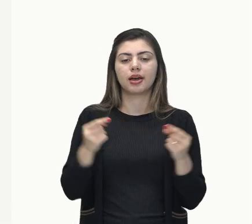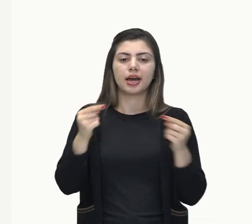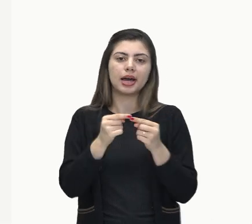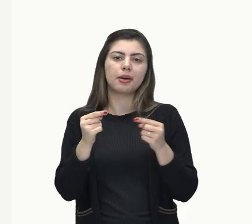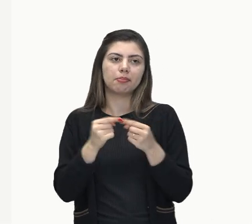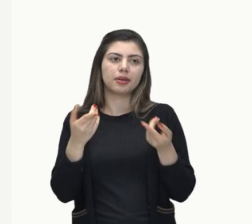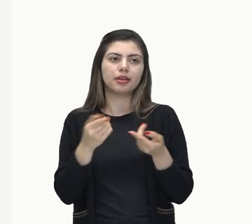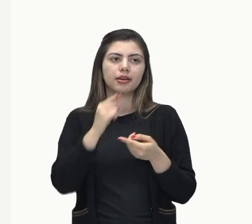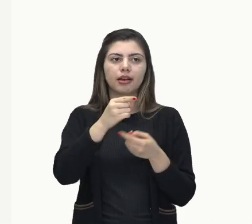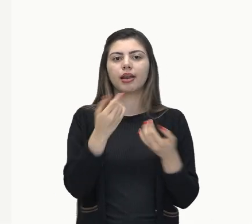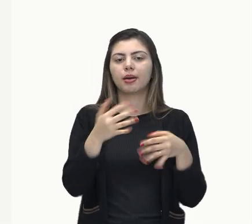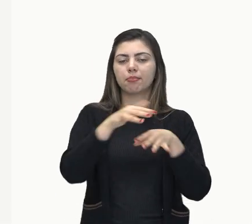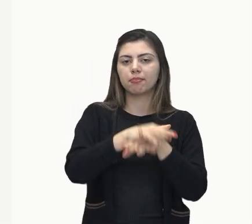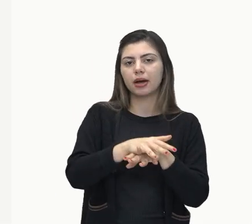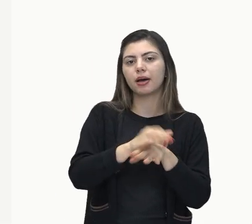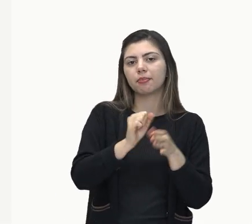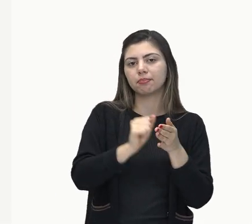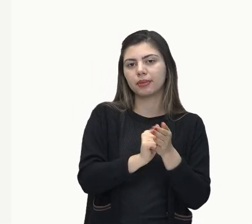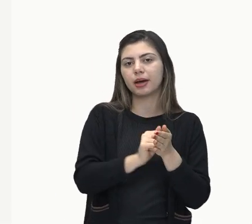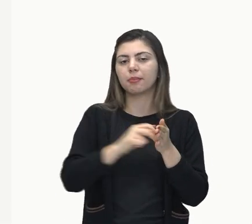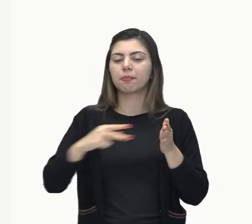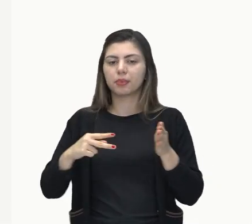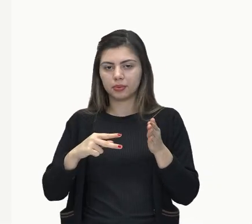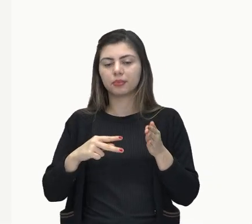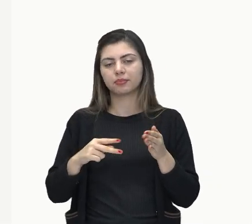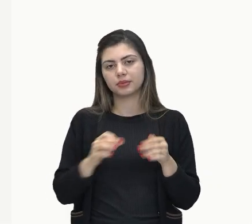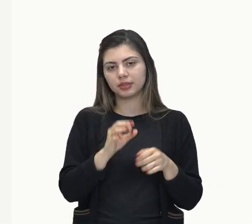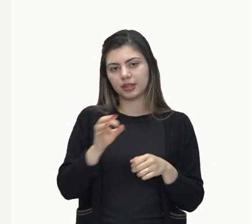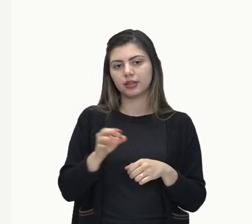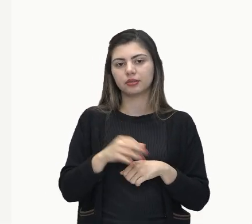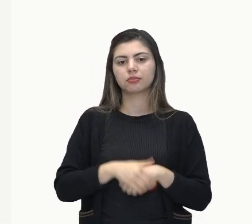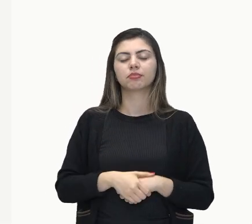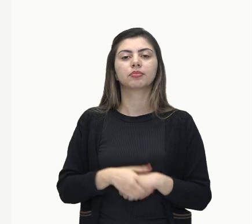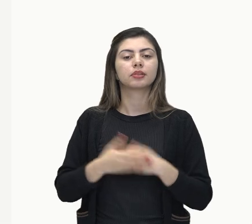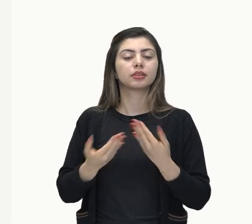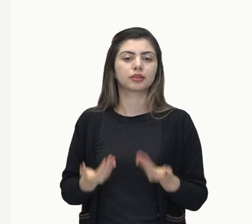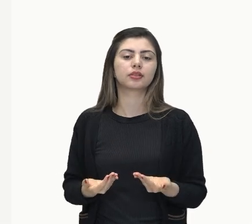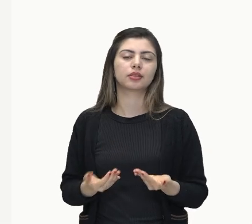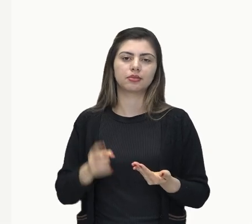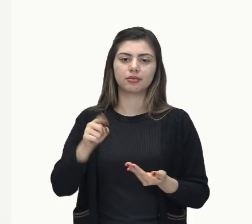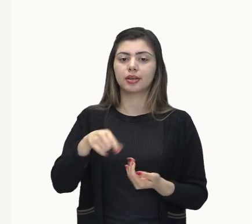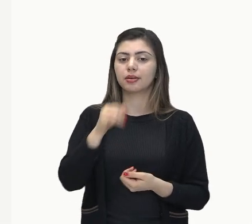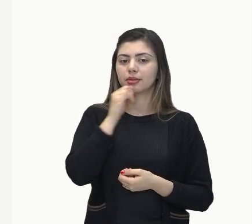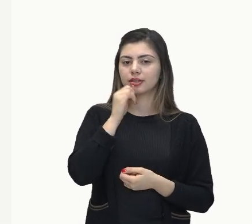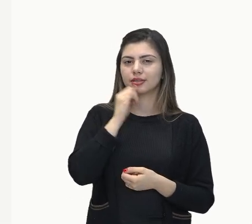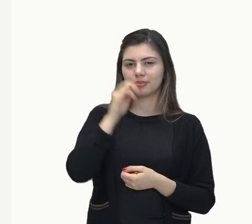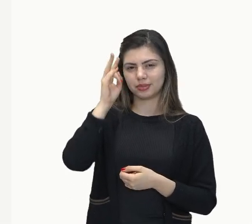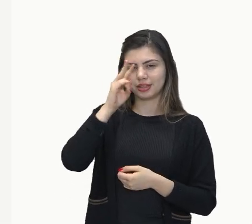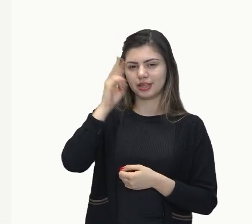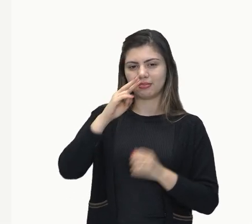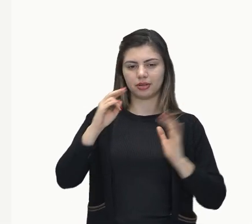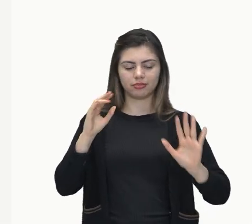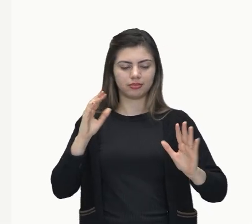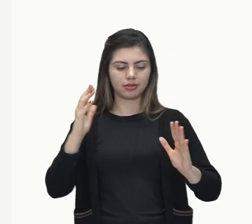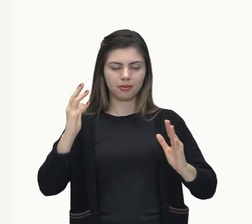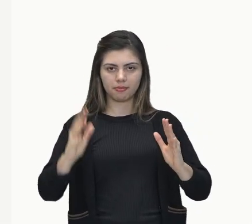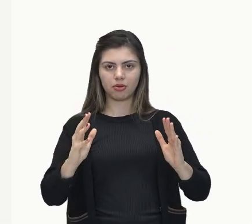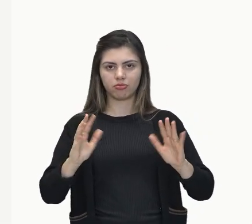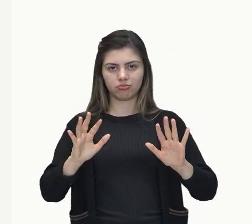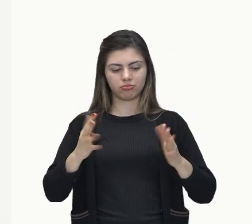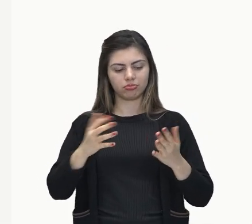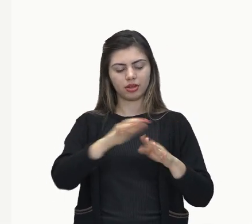seja, são isômeros opticamente ativos, que é o exemplo da mão que eu trouxe para vocês. Então, fazendo